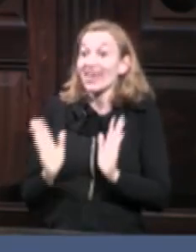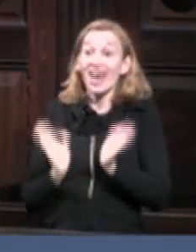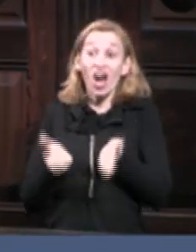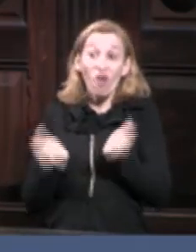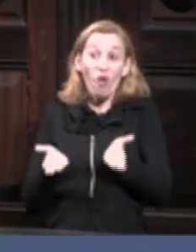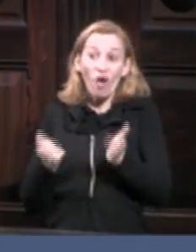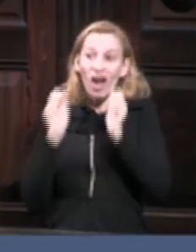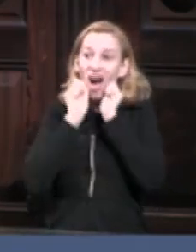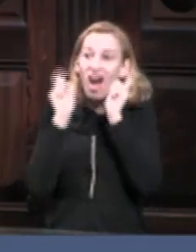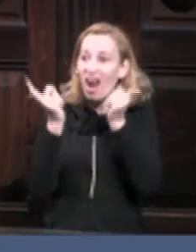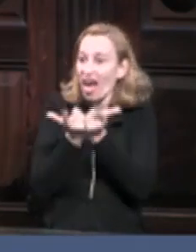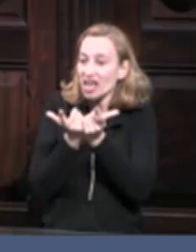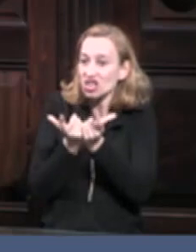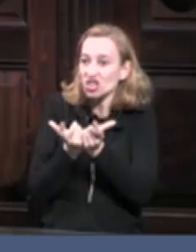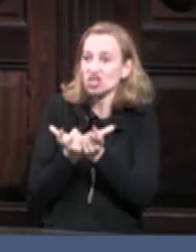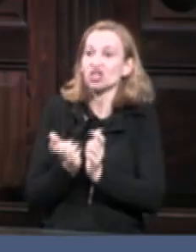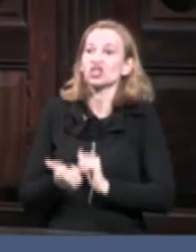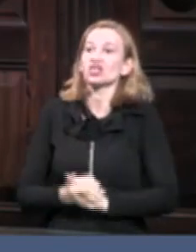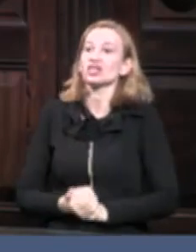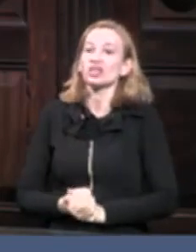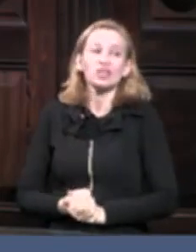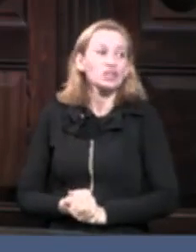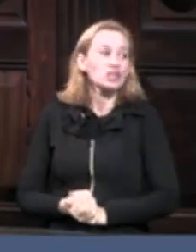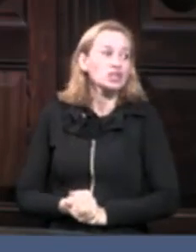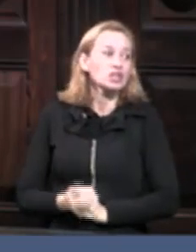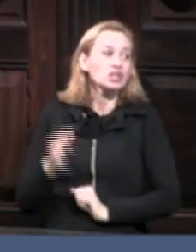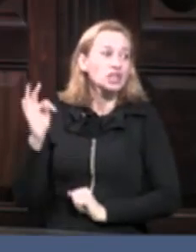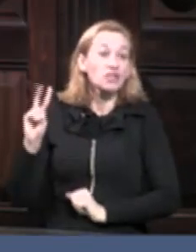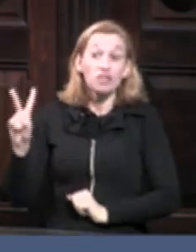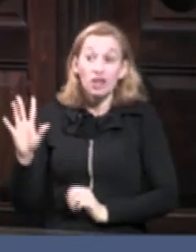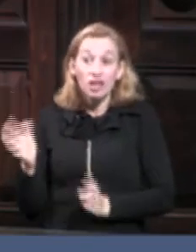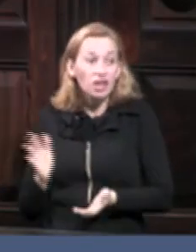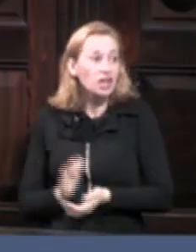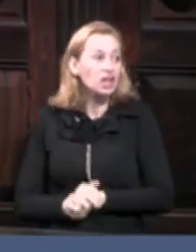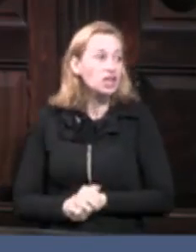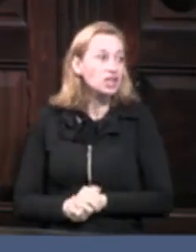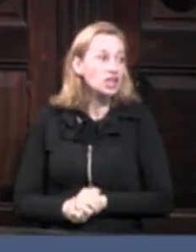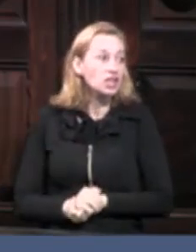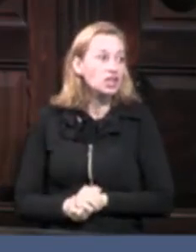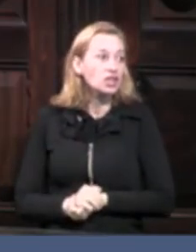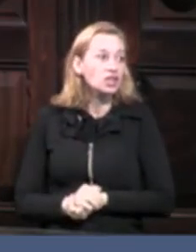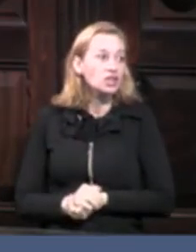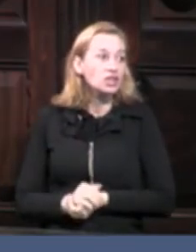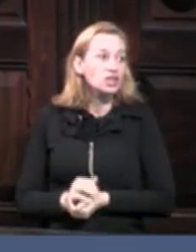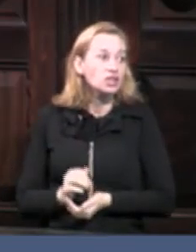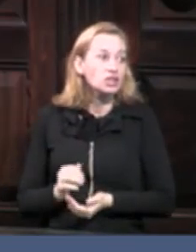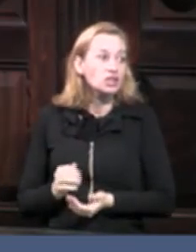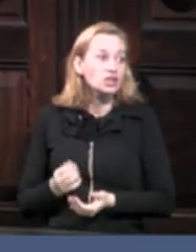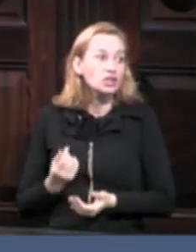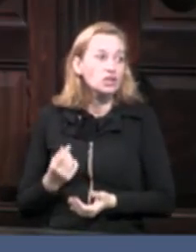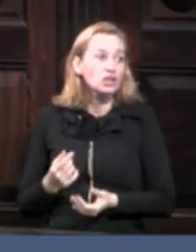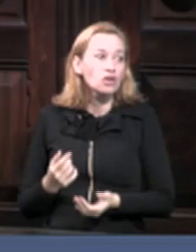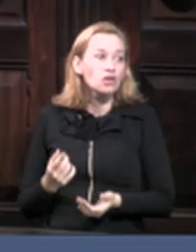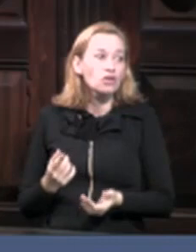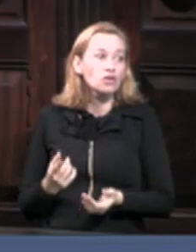ABERT, a Associação Brasileira de Rádio e Televisão, entrou na justiça contra essa